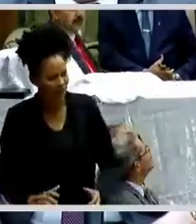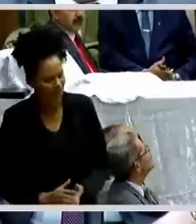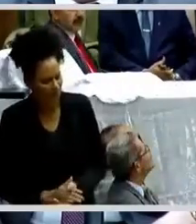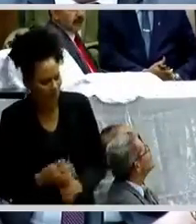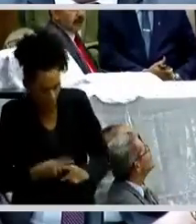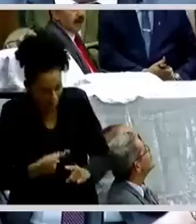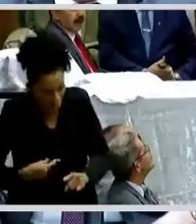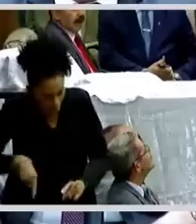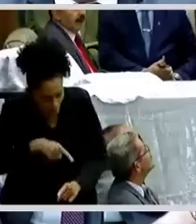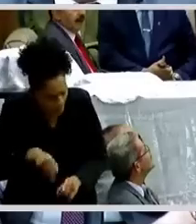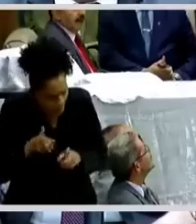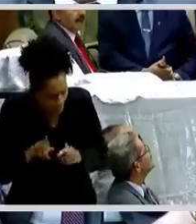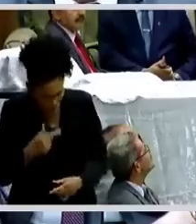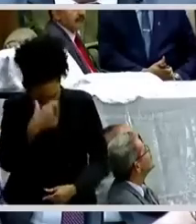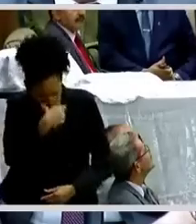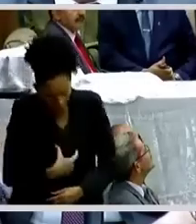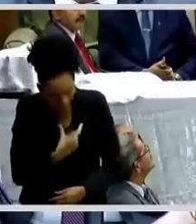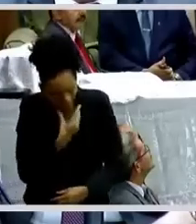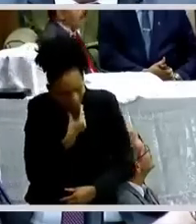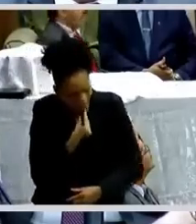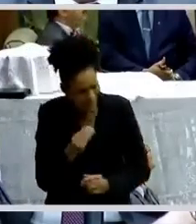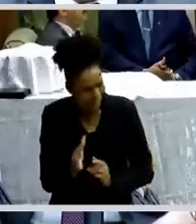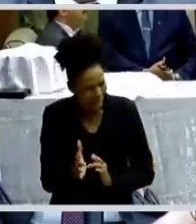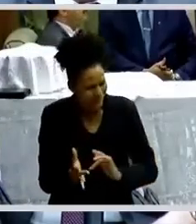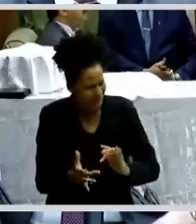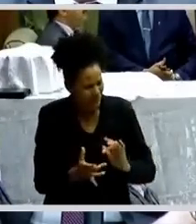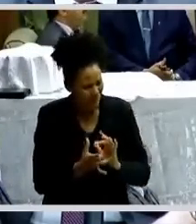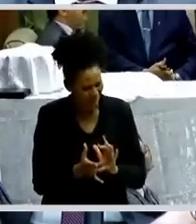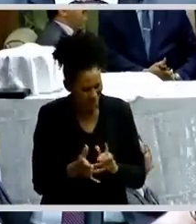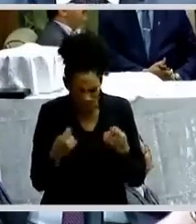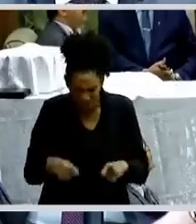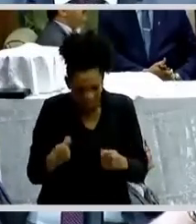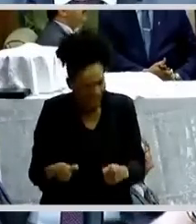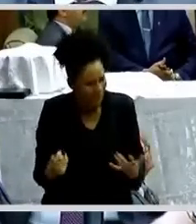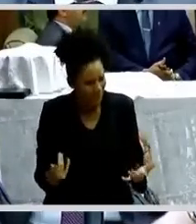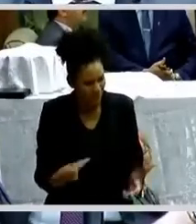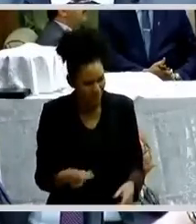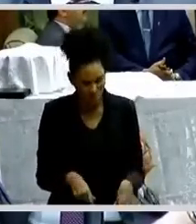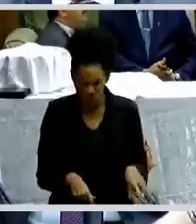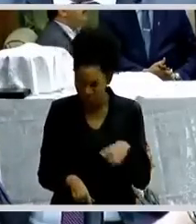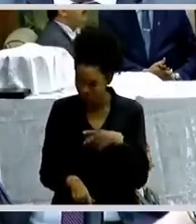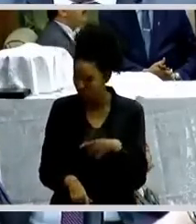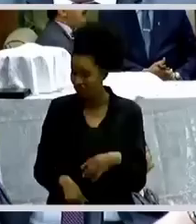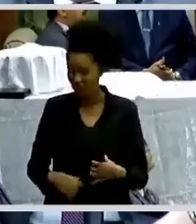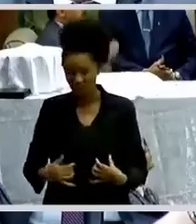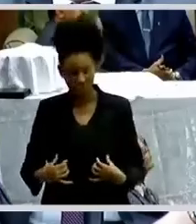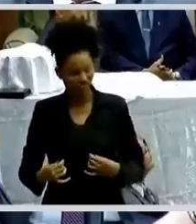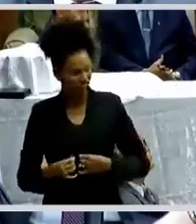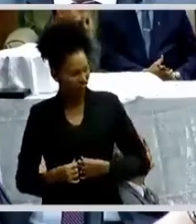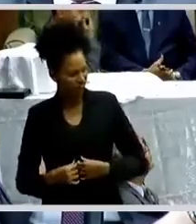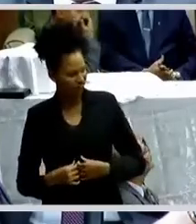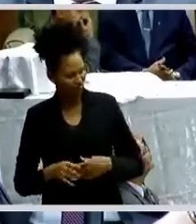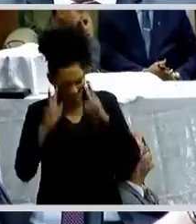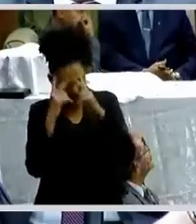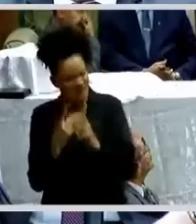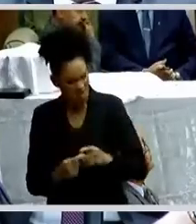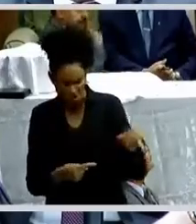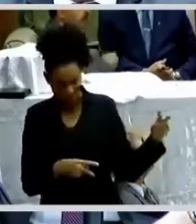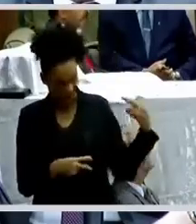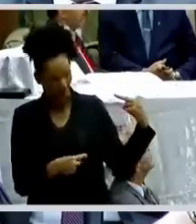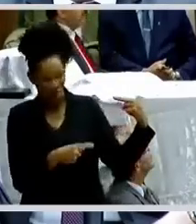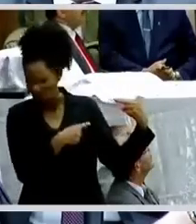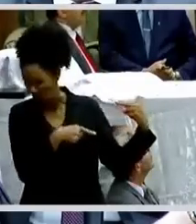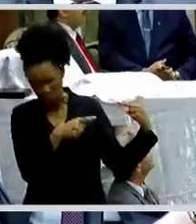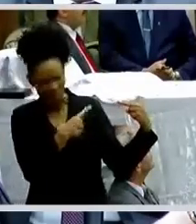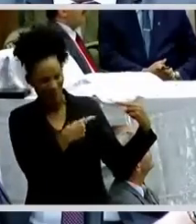Porque como homem, só precisa alguém olhar diferente para nós, a gente já quer se revoltar. Agora